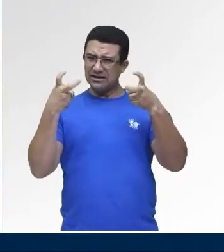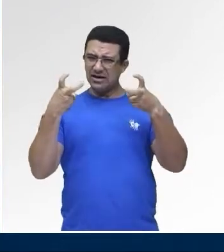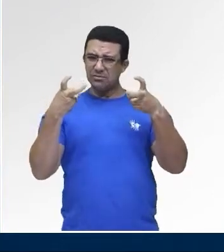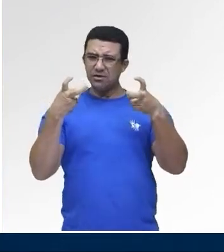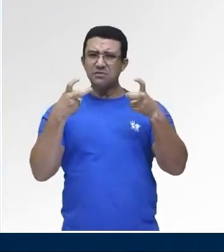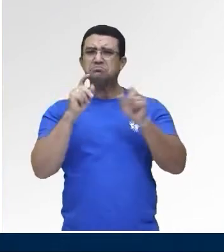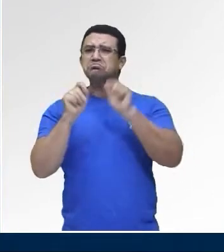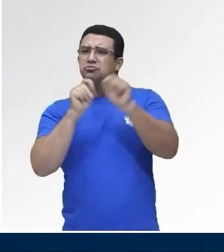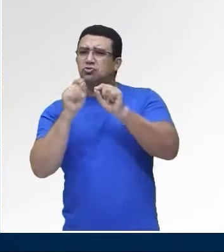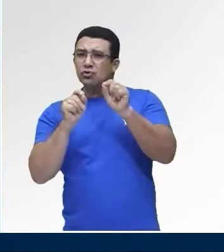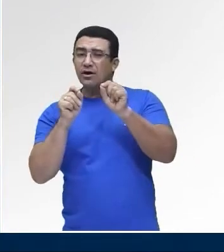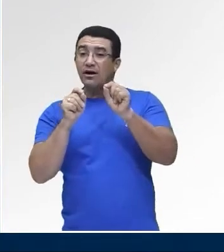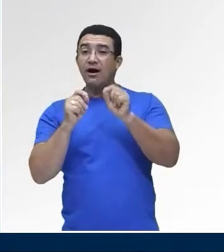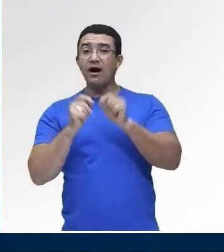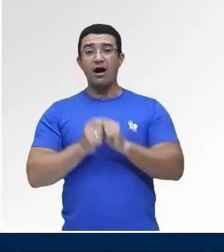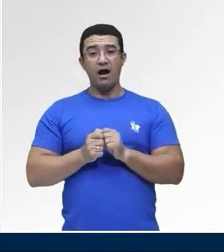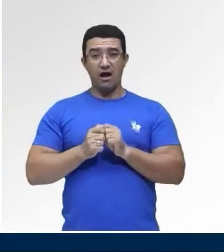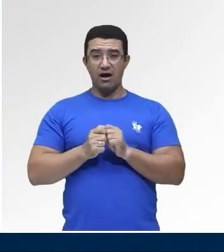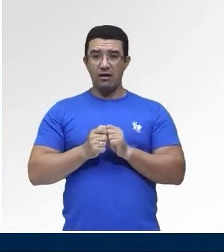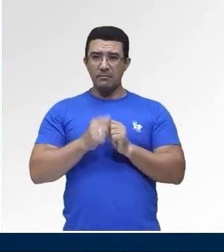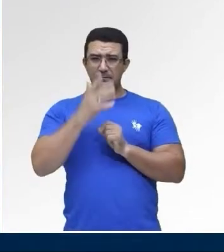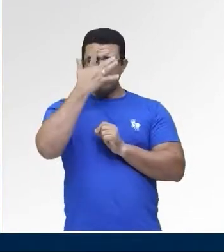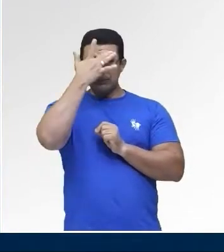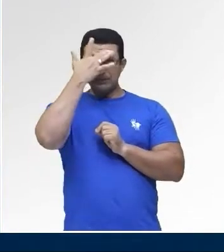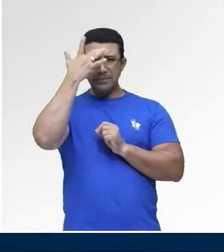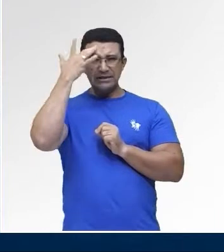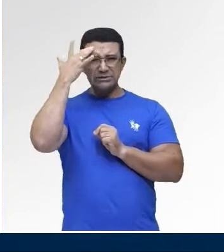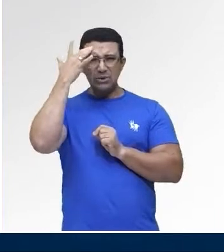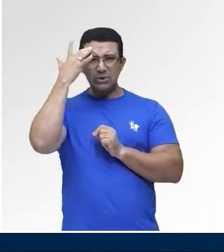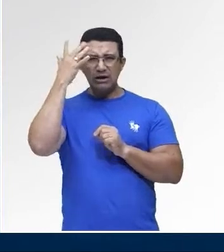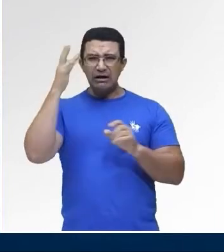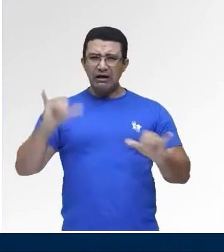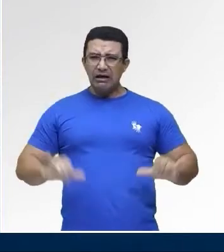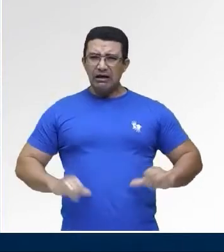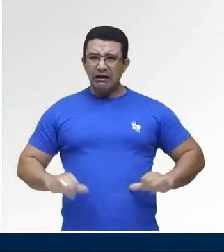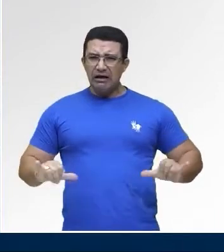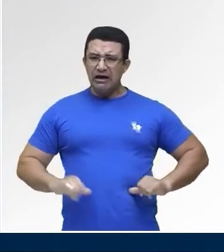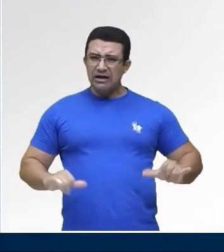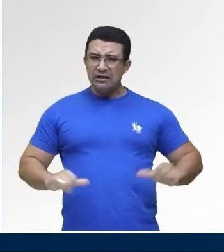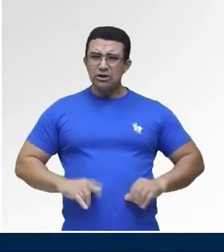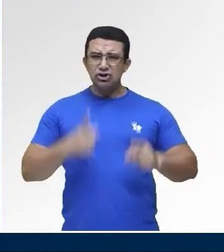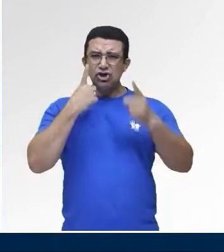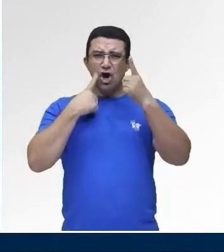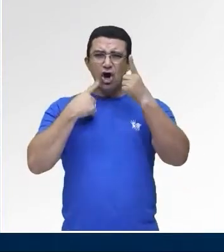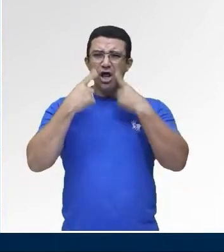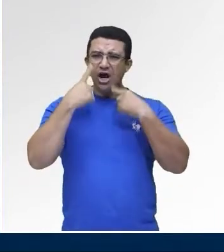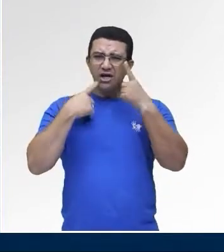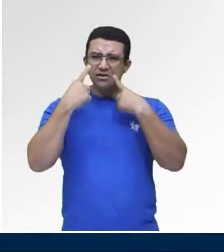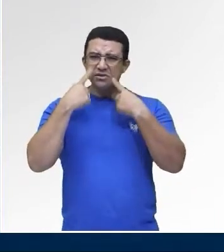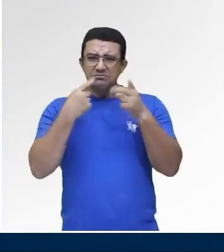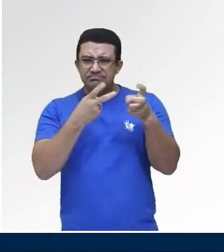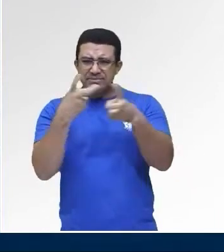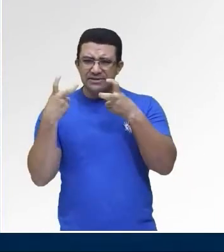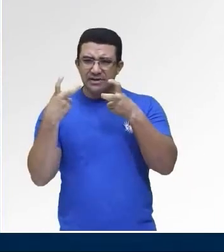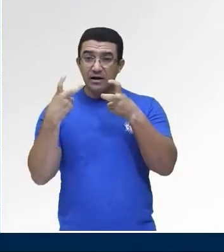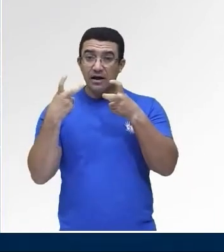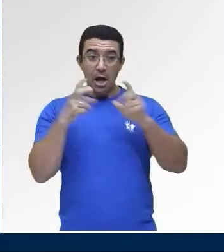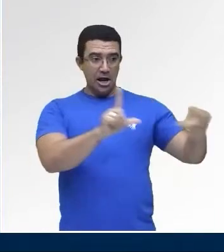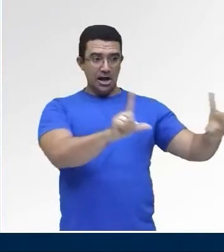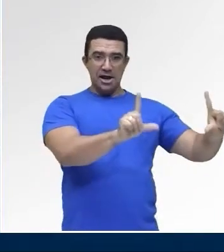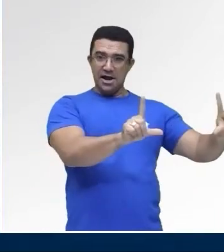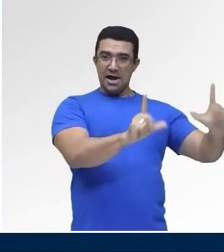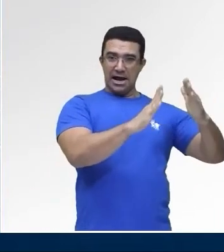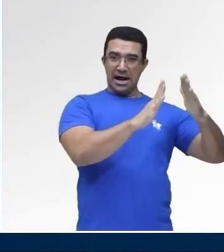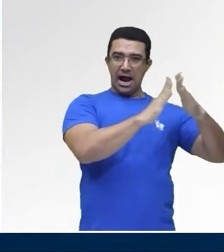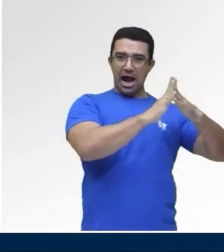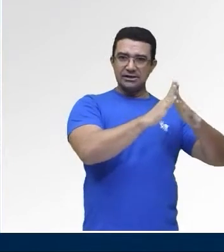nota as pessoas estão chorando, né? Você observa aqui, ó, no caso é